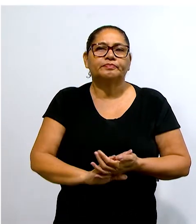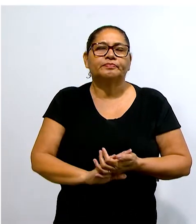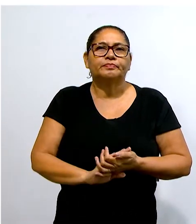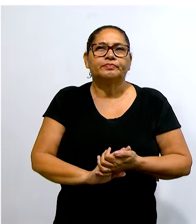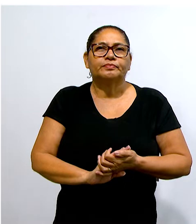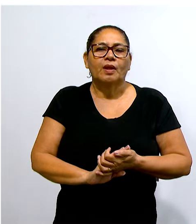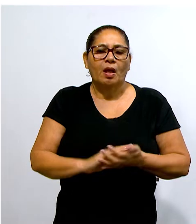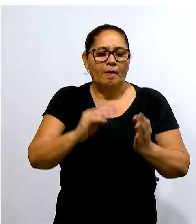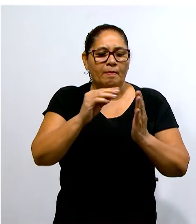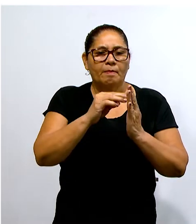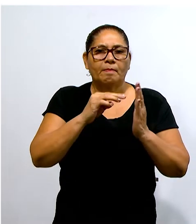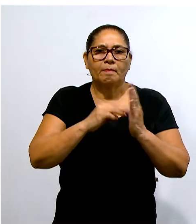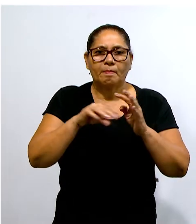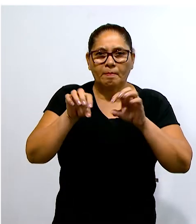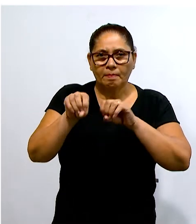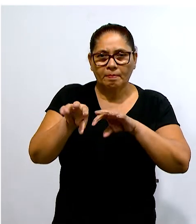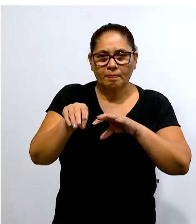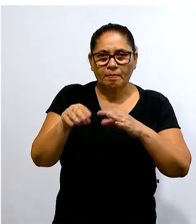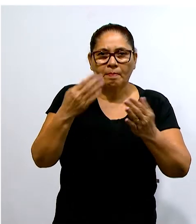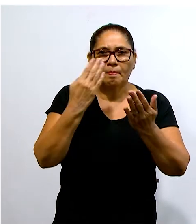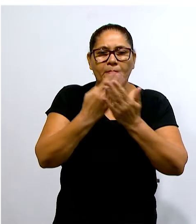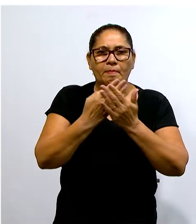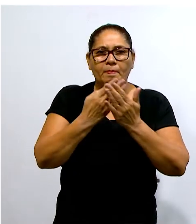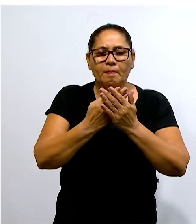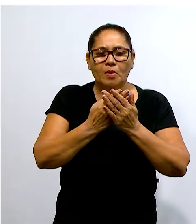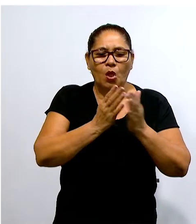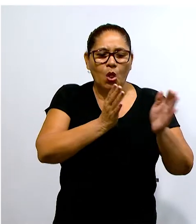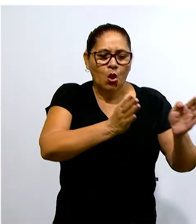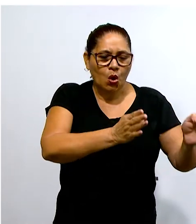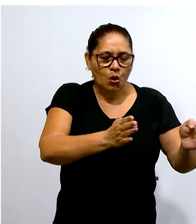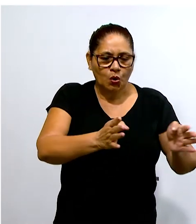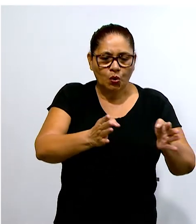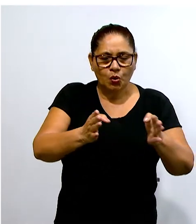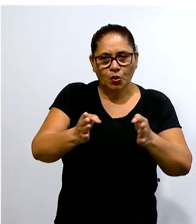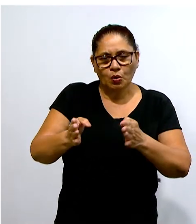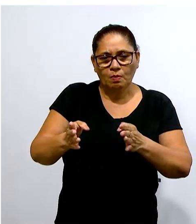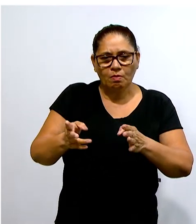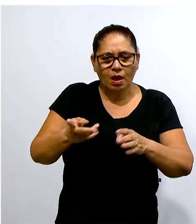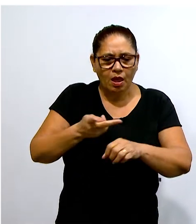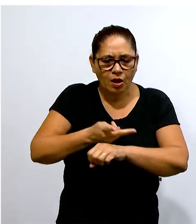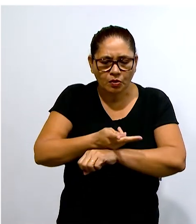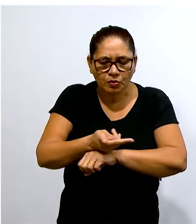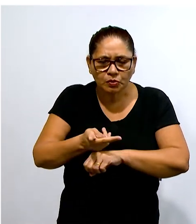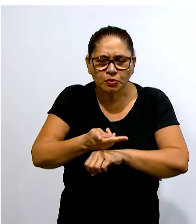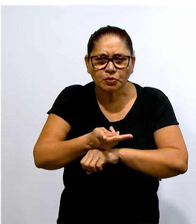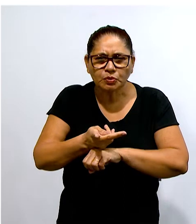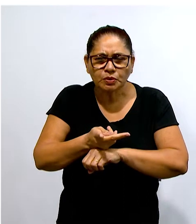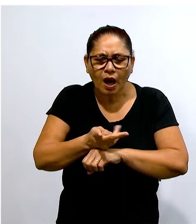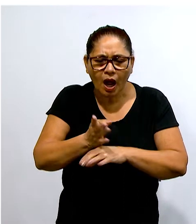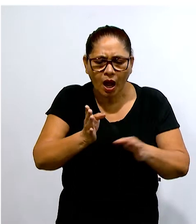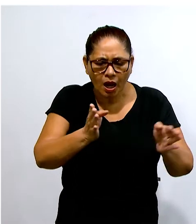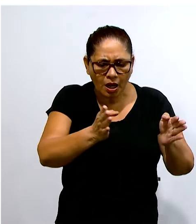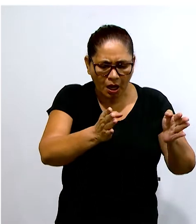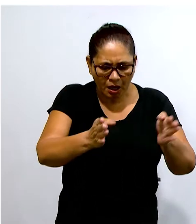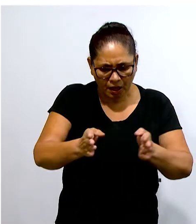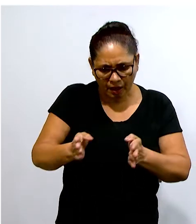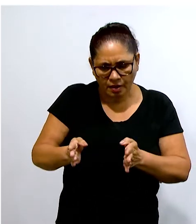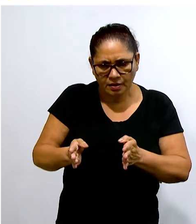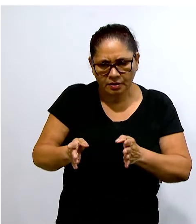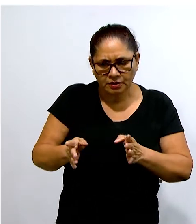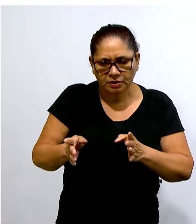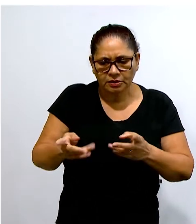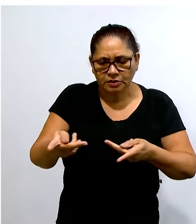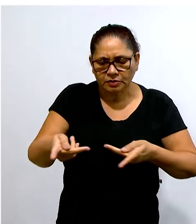projetos de ensino. O estudo do meio, né, buscar a partir do estudo do meio os projetos de